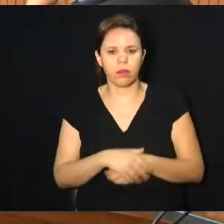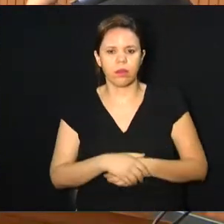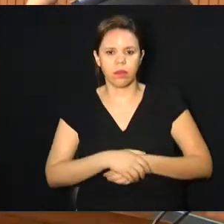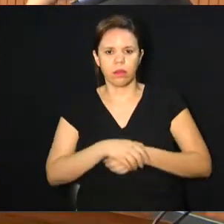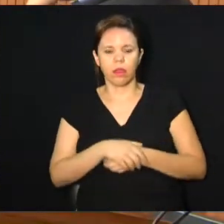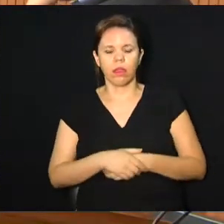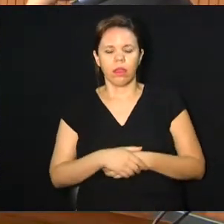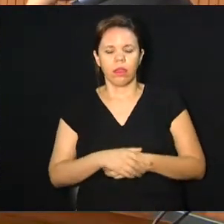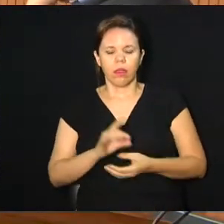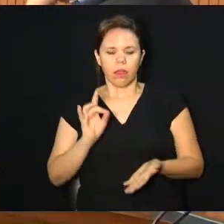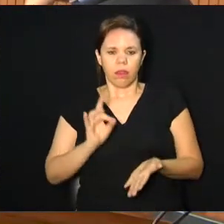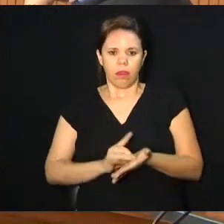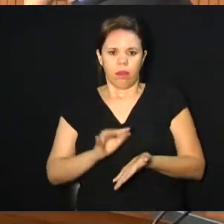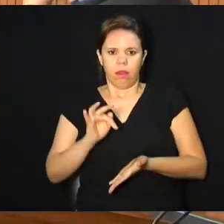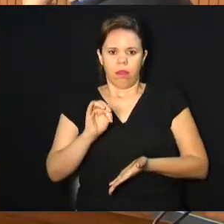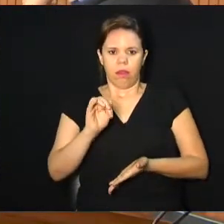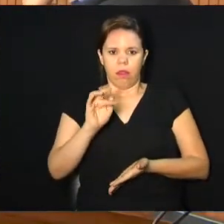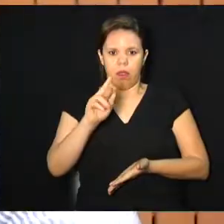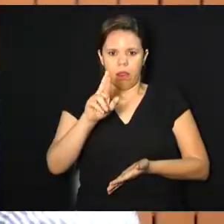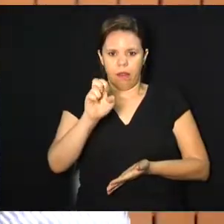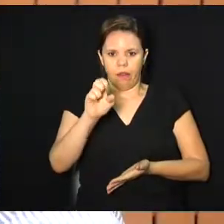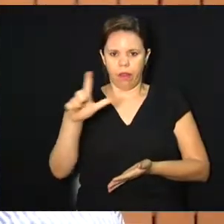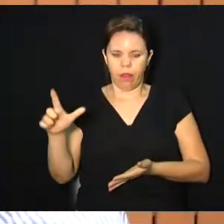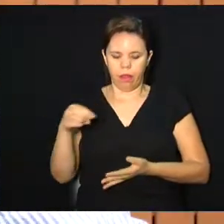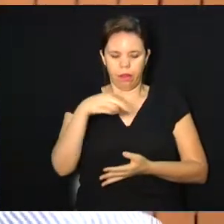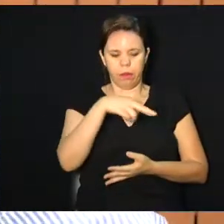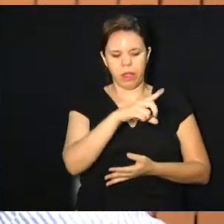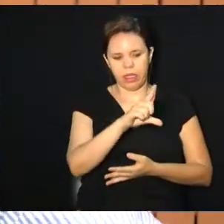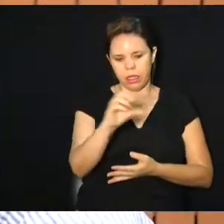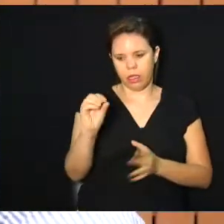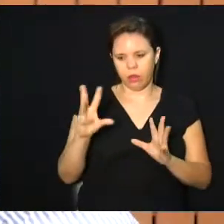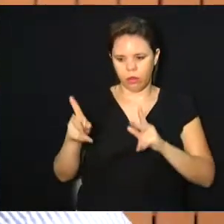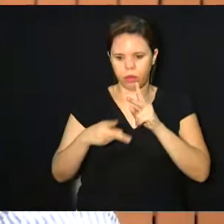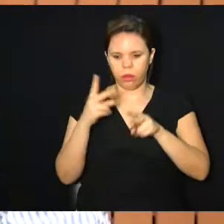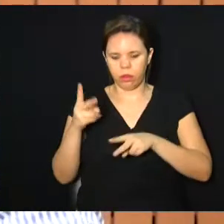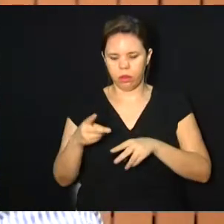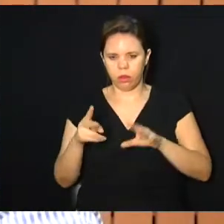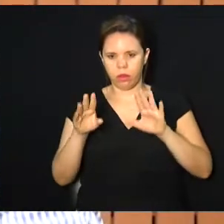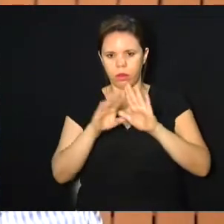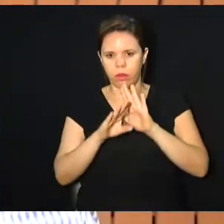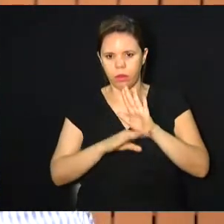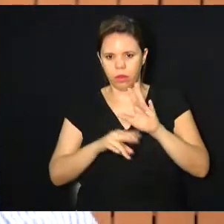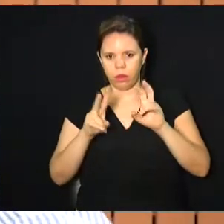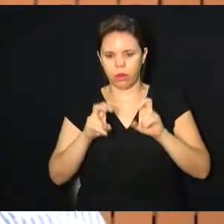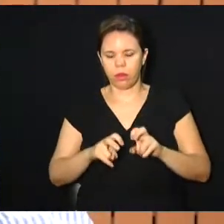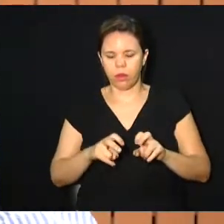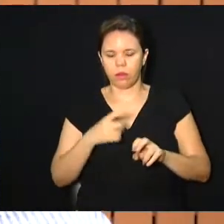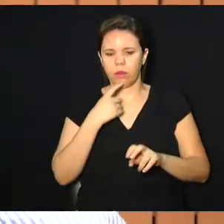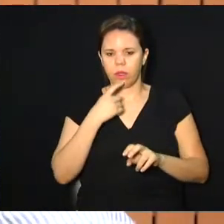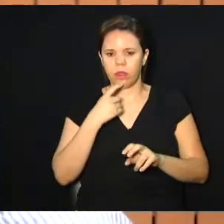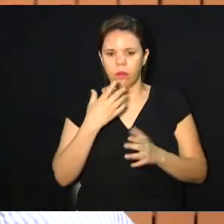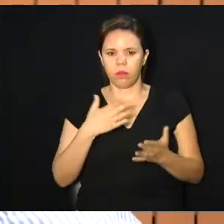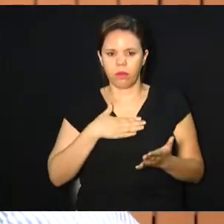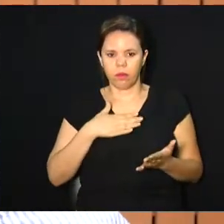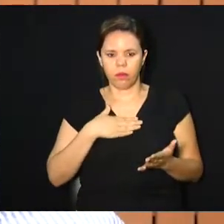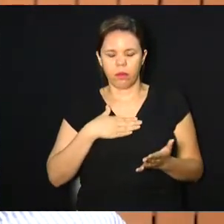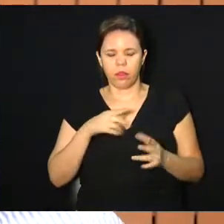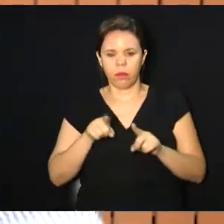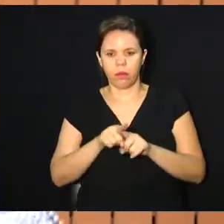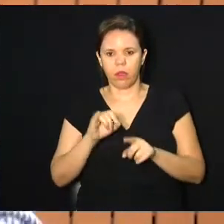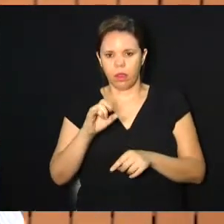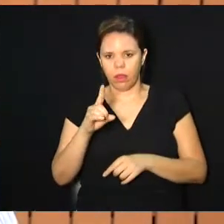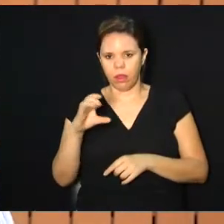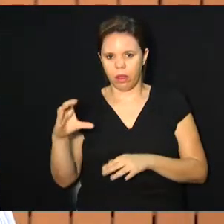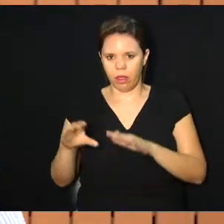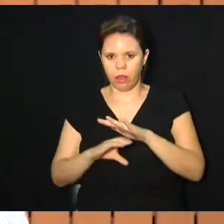agradecer, realmente, Rafael e Marcelo, e todos, né, do Minha Campinas, do IDEC, que vem contribuindo, e